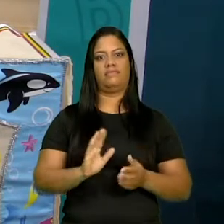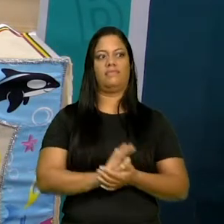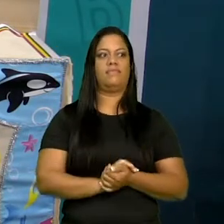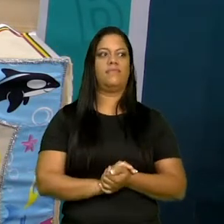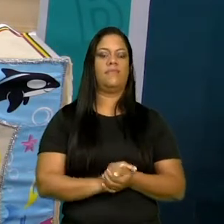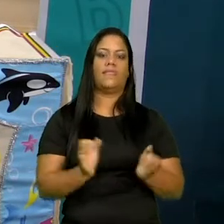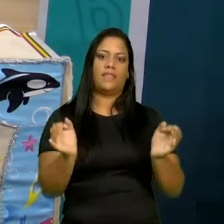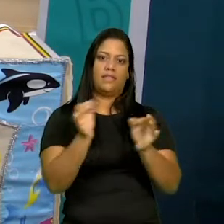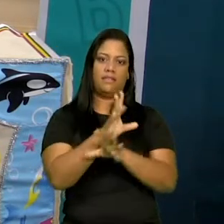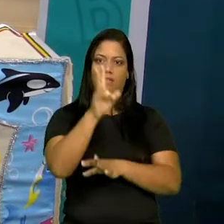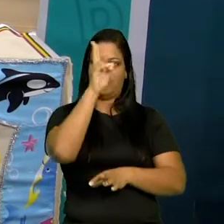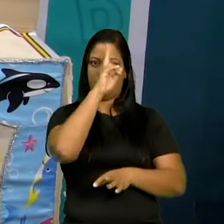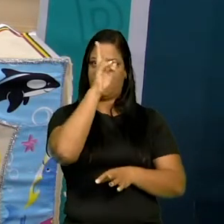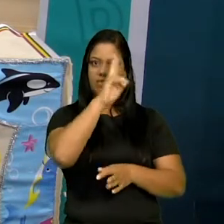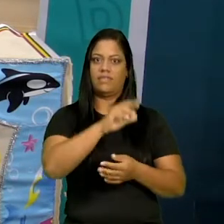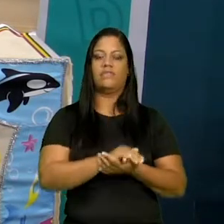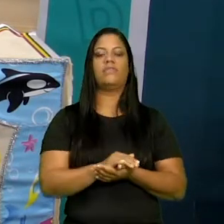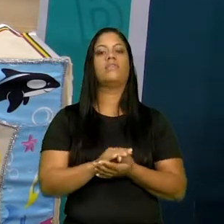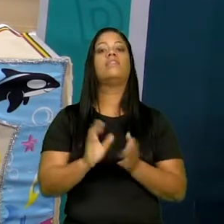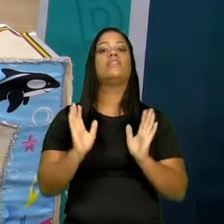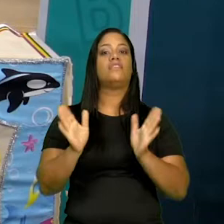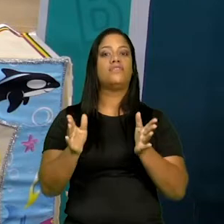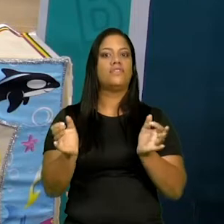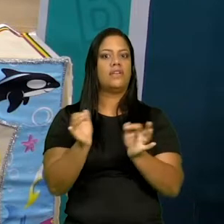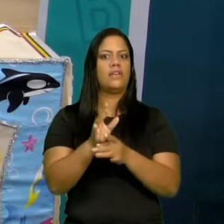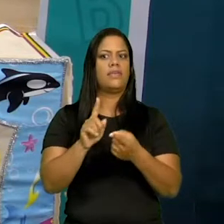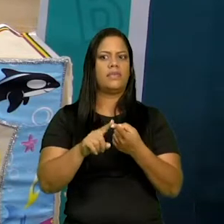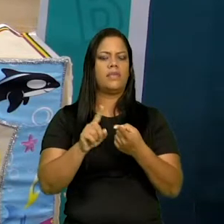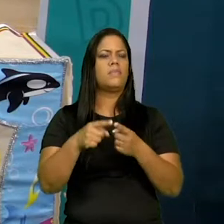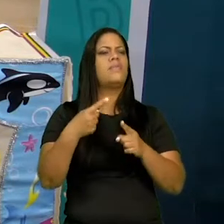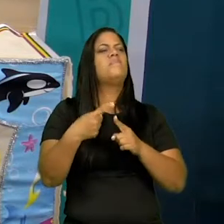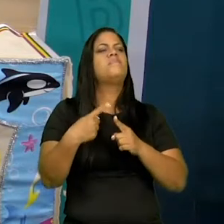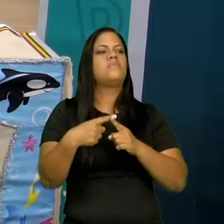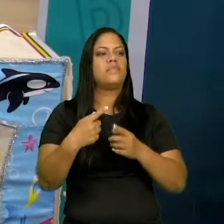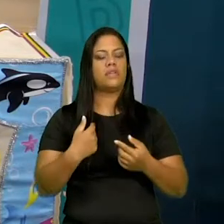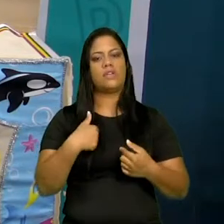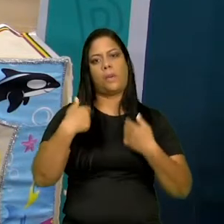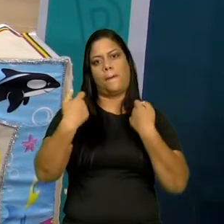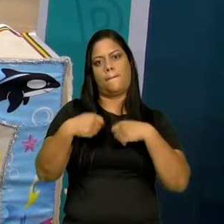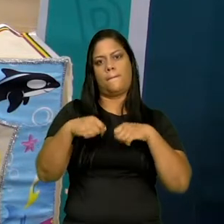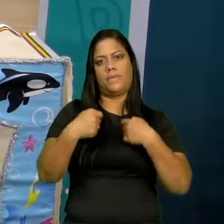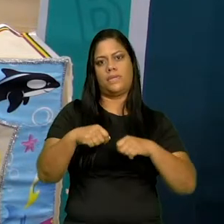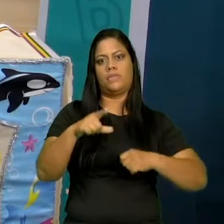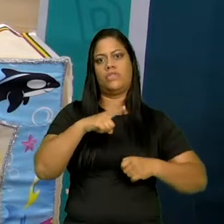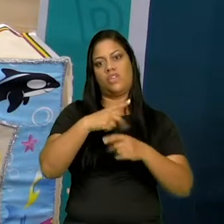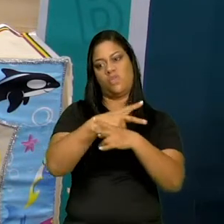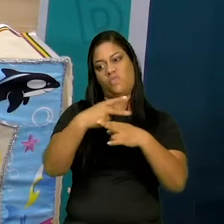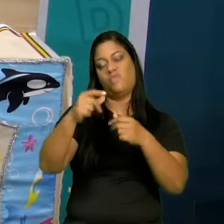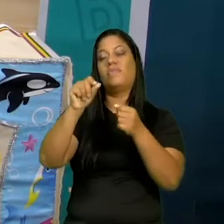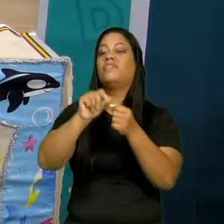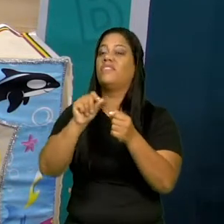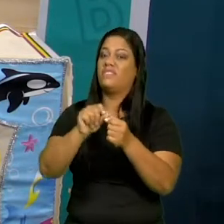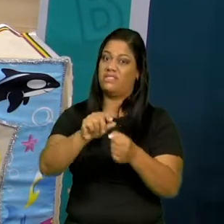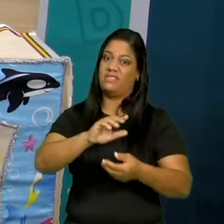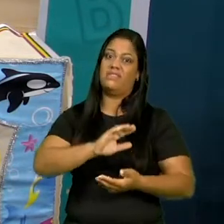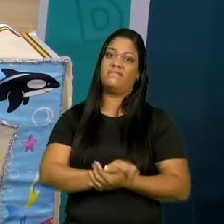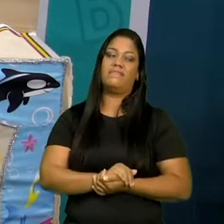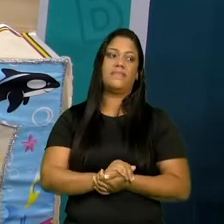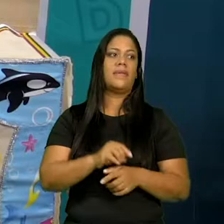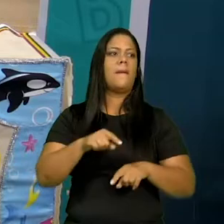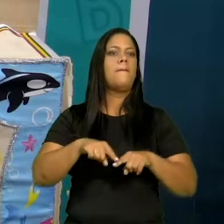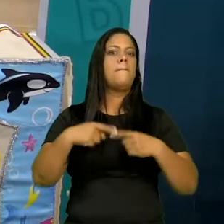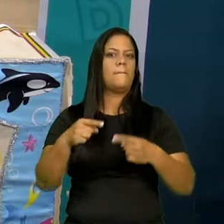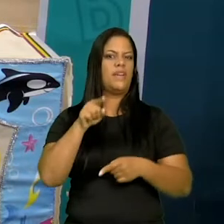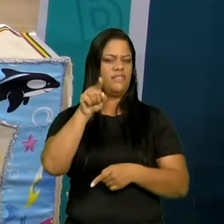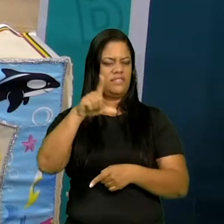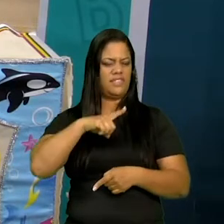acabando a historinha? Ah, a historinha vai acabar já porque também. Por quê? Negócio, porque... eu preciso sair que eu tenho um negócio para fazer. Ah, mas esse